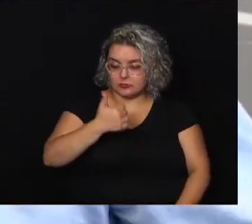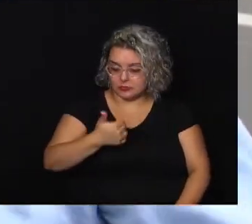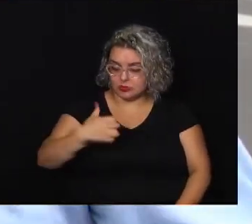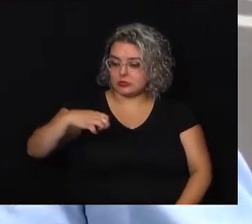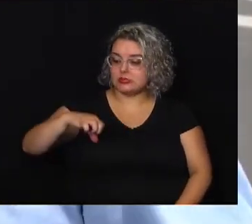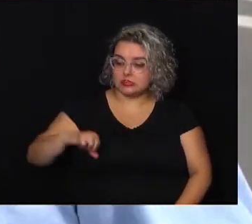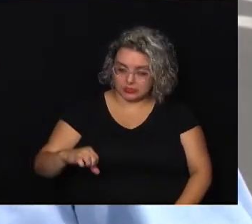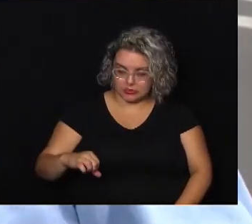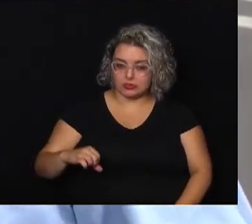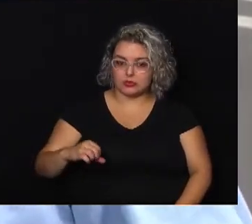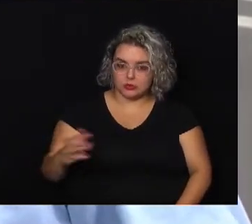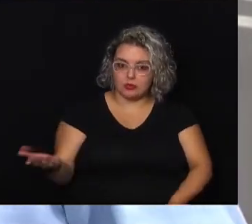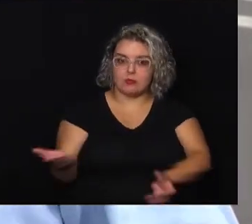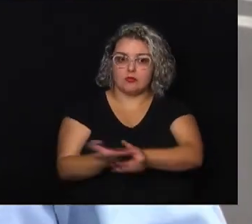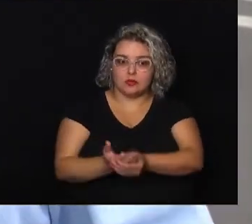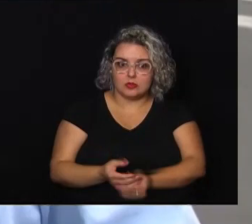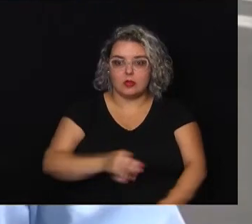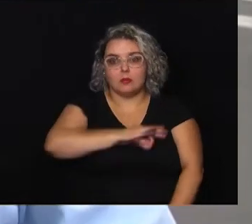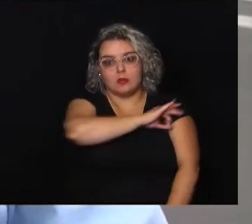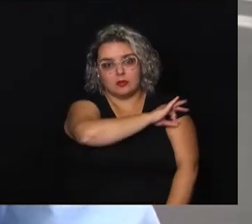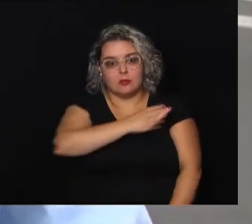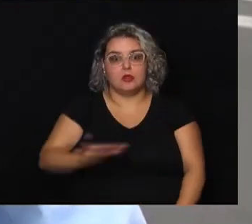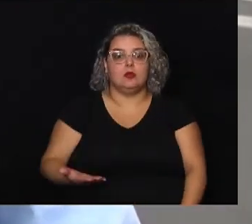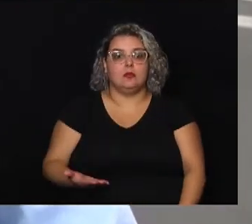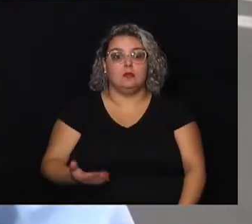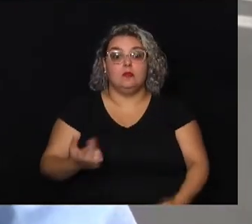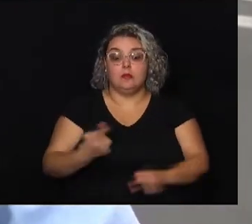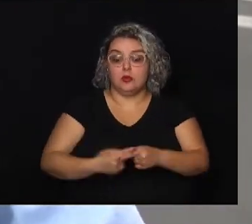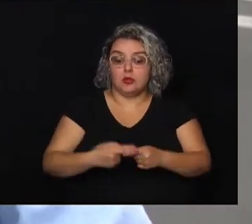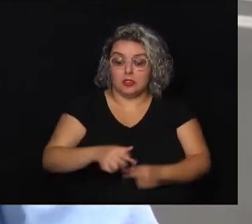essa região, porque essa região cresceu, são